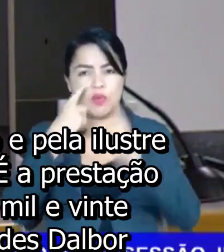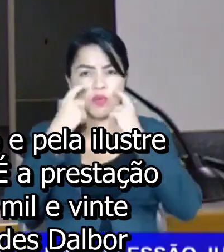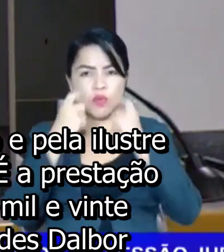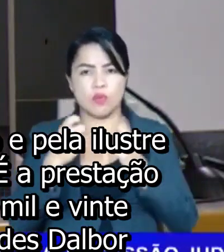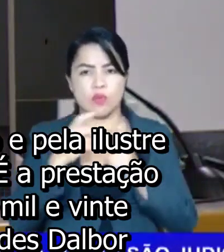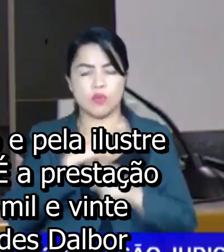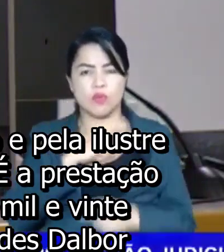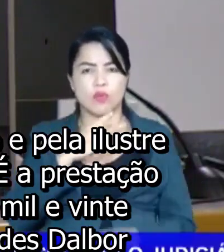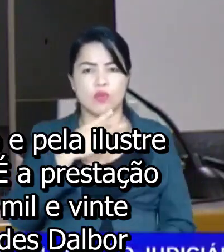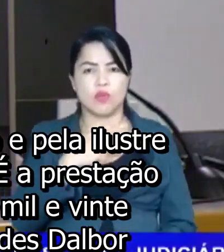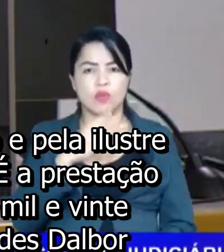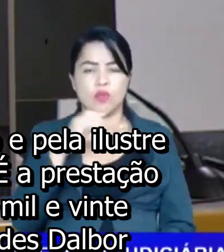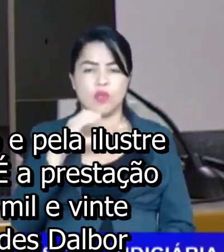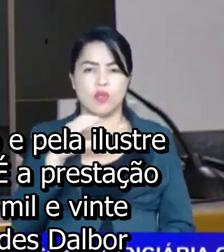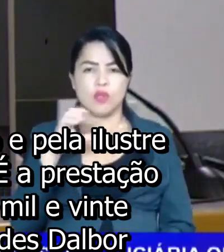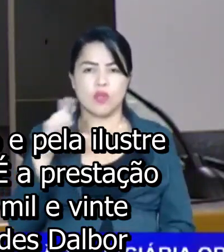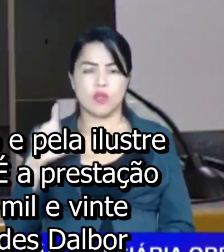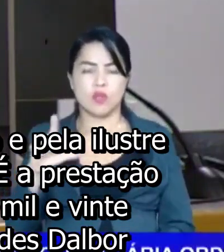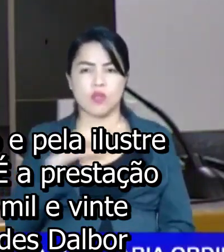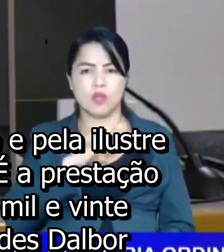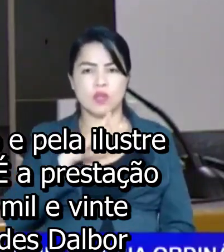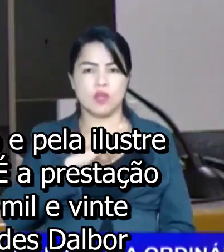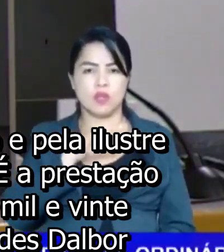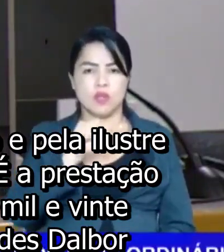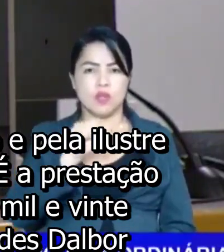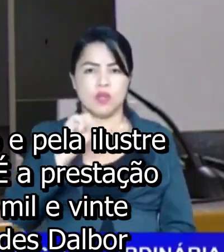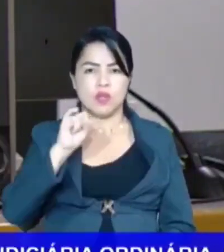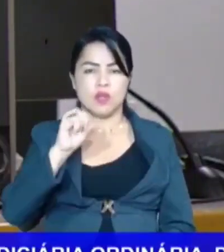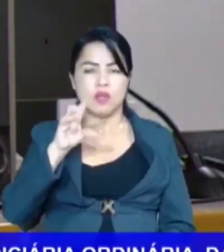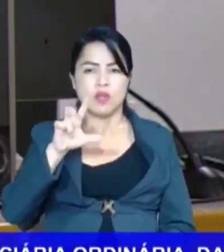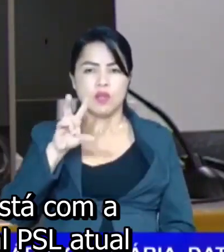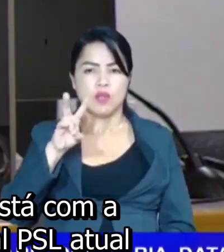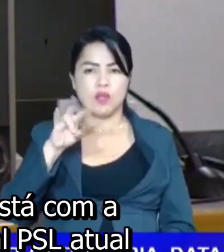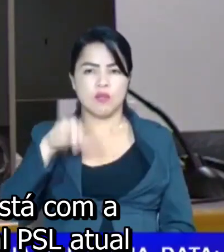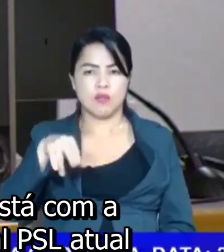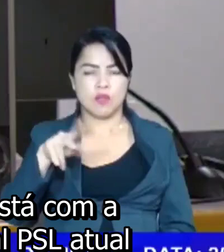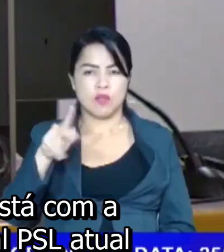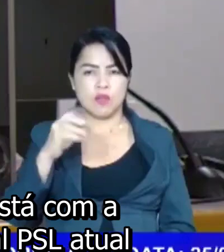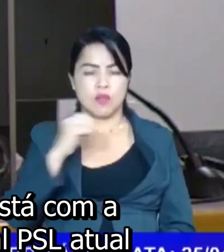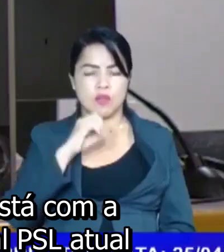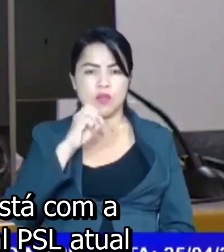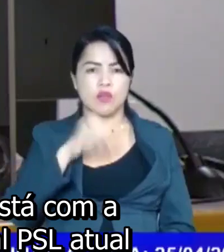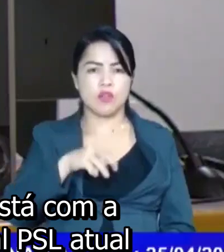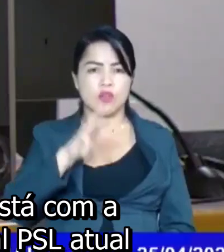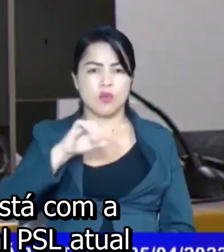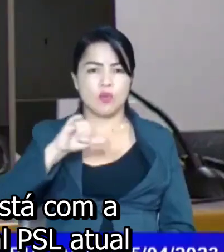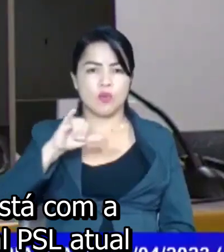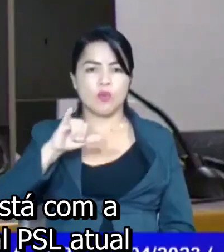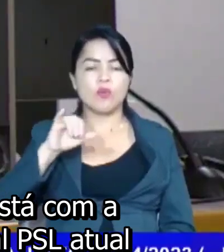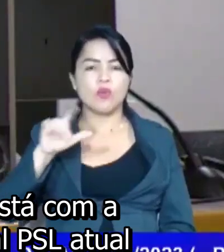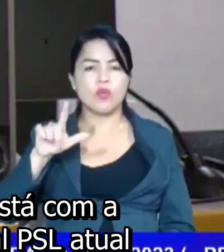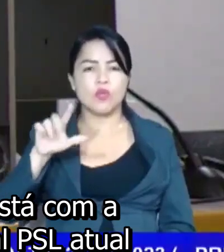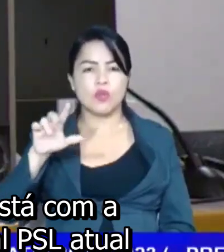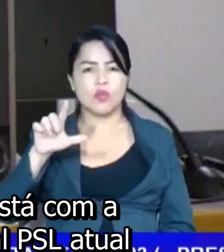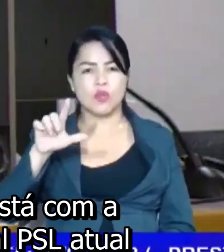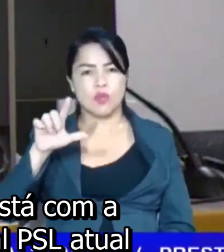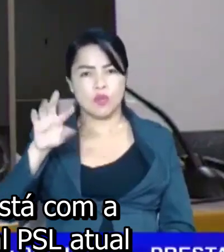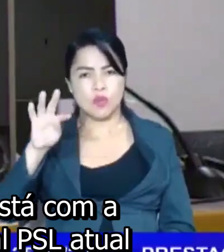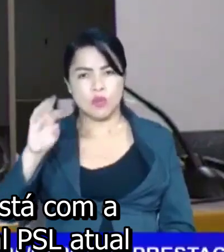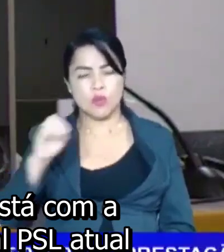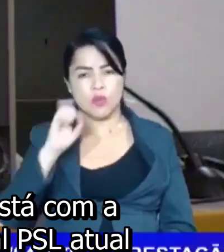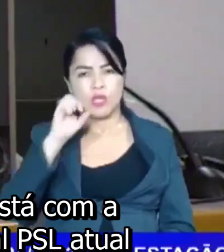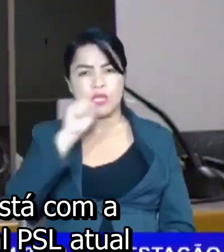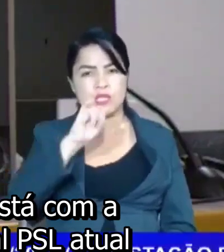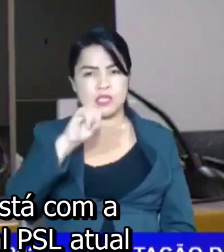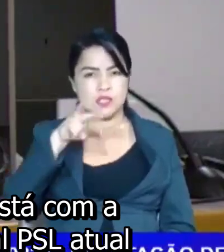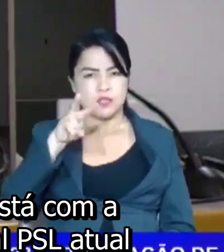o PSL, o Silvino Fernandes Dalbó e o Wilton Ribamar da Silva Favacho. O ilustre relator está